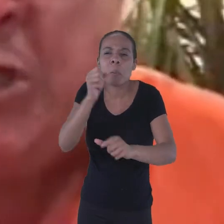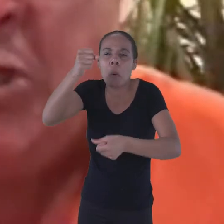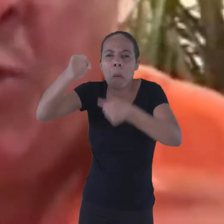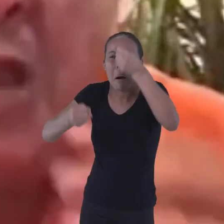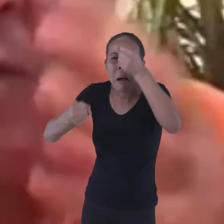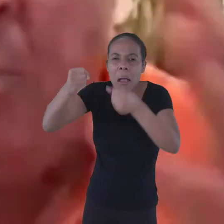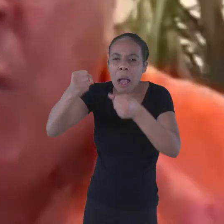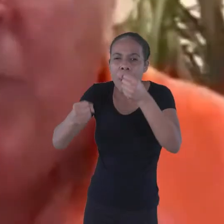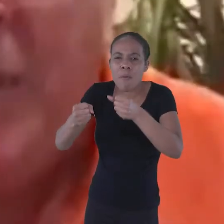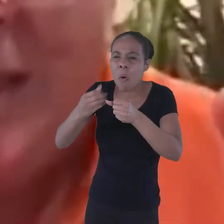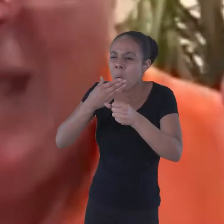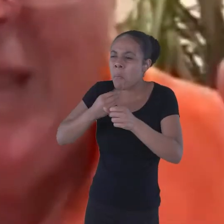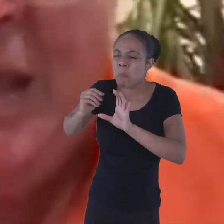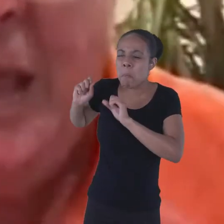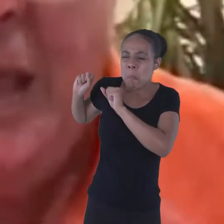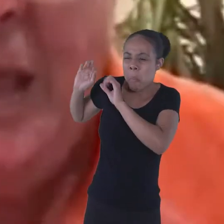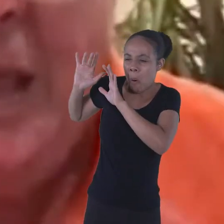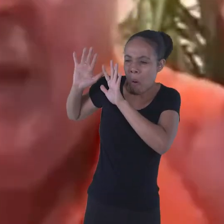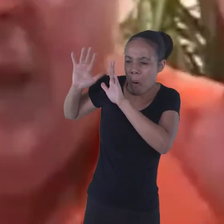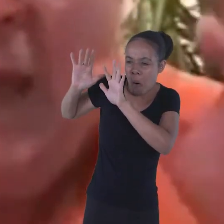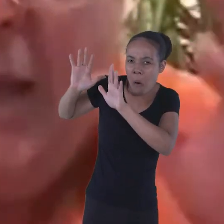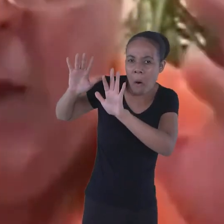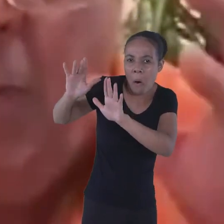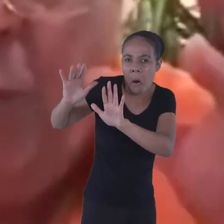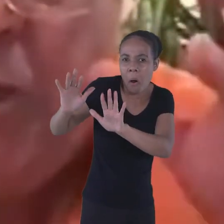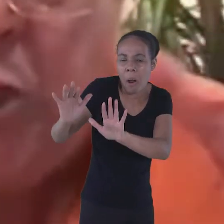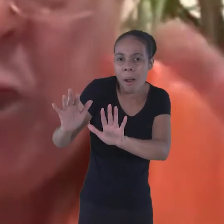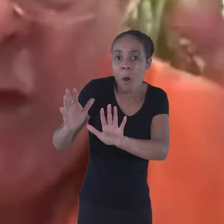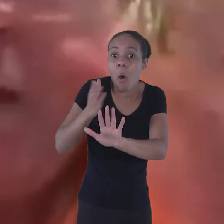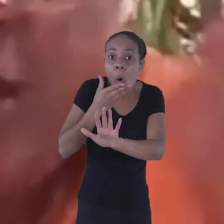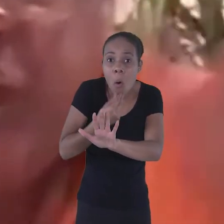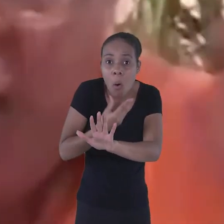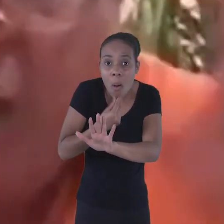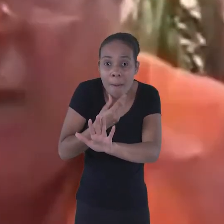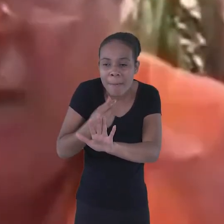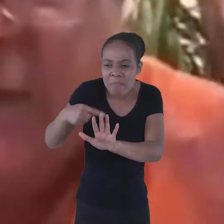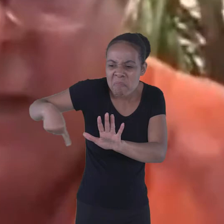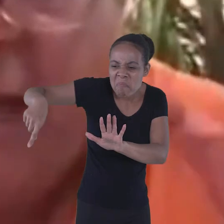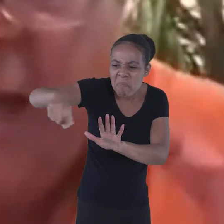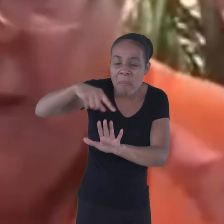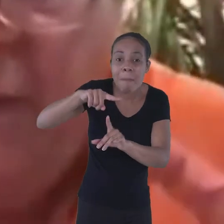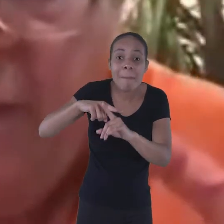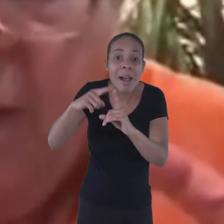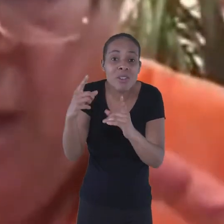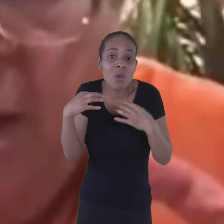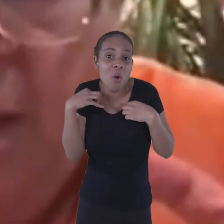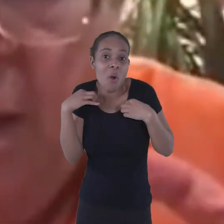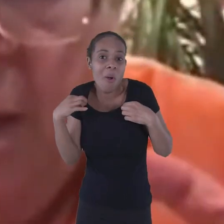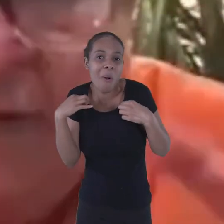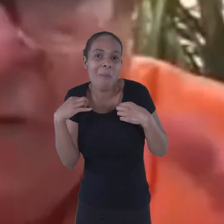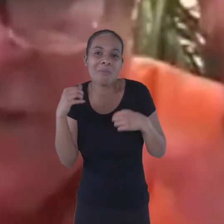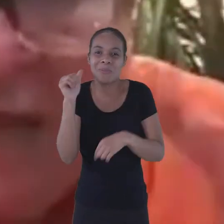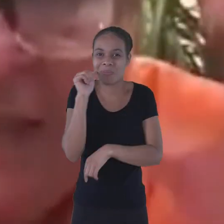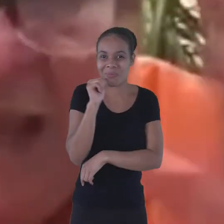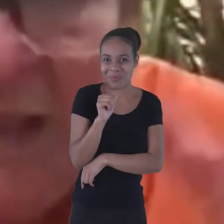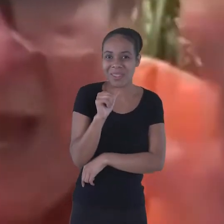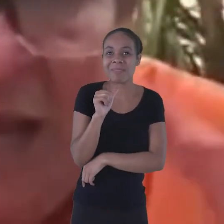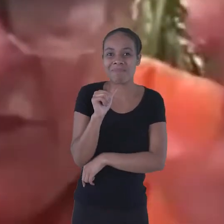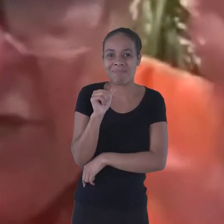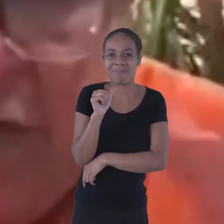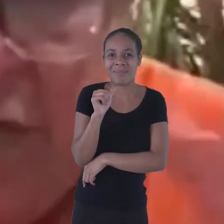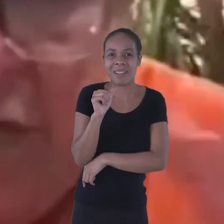homem vestido de mulher com a boca pintada, que aquilo por si só ia mexer com a cabeça dele. Eles iam sair